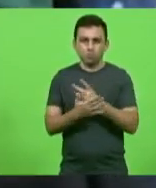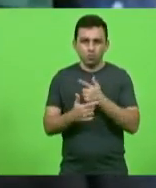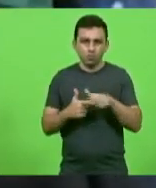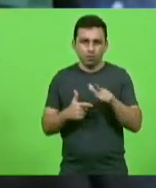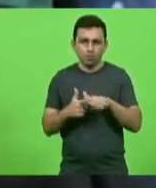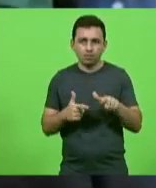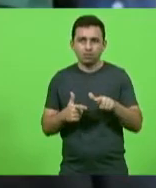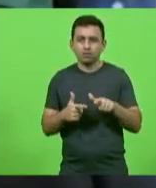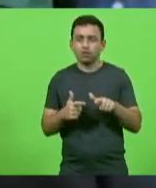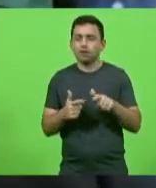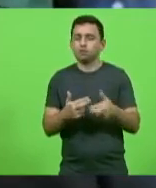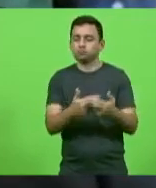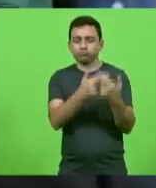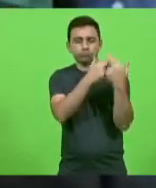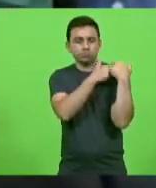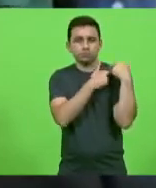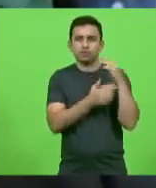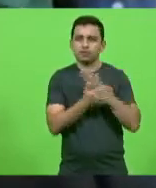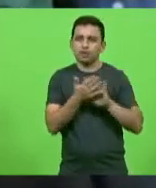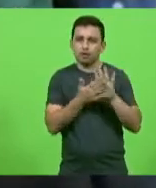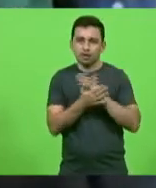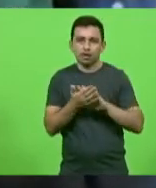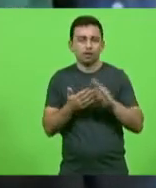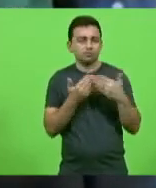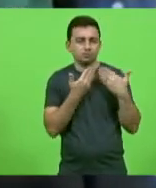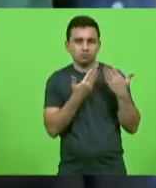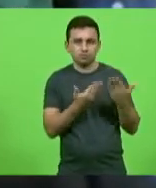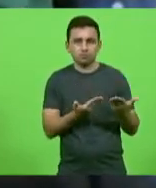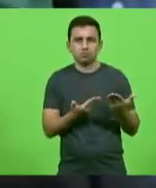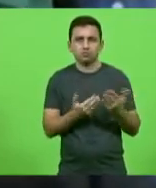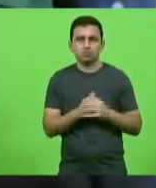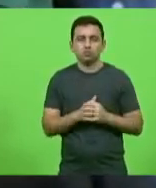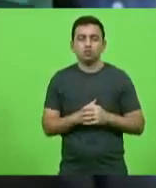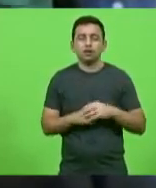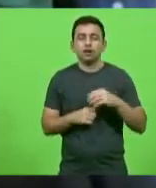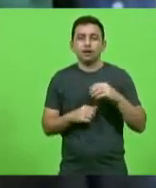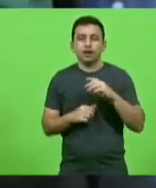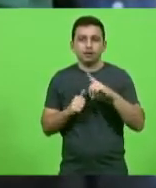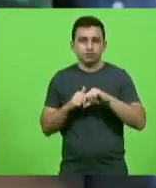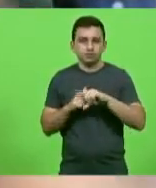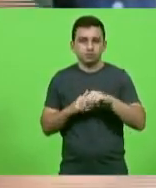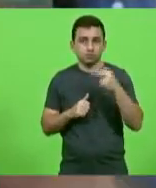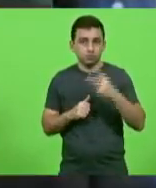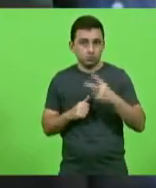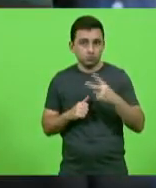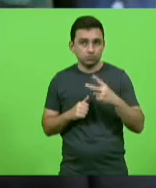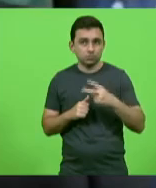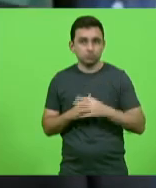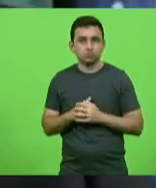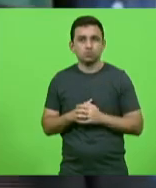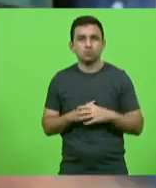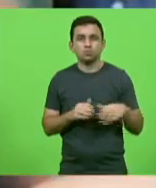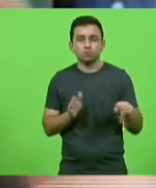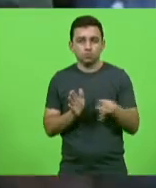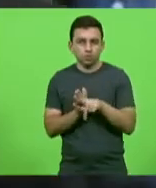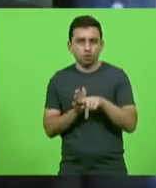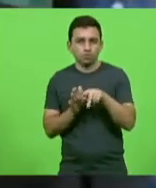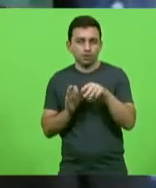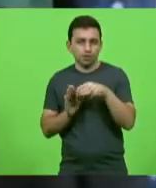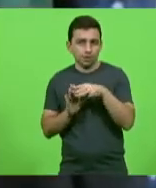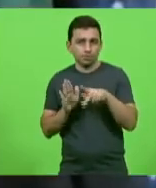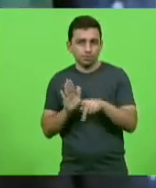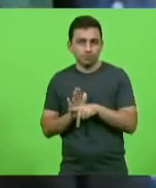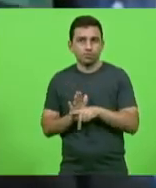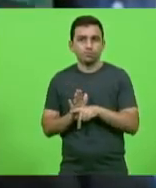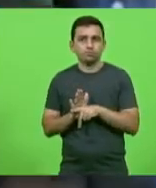implica em responsabilização do agente público a TV 2º para fins do disposto nesta Medida